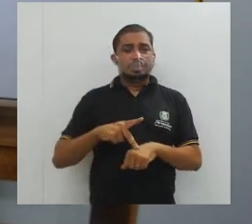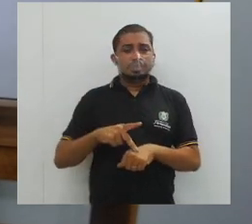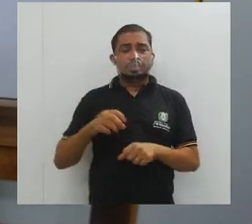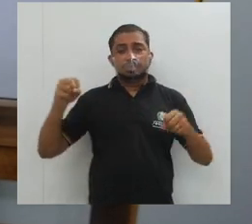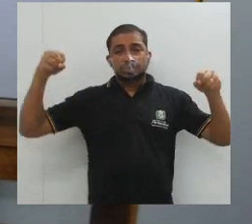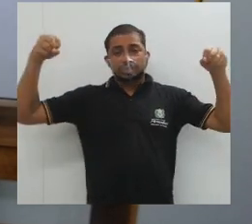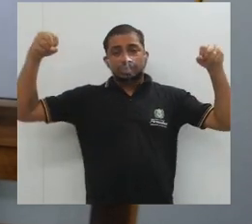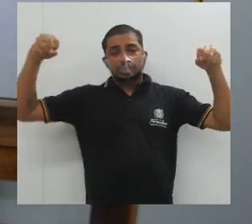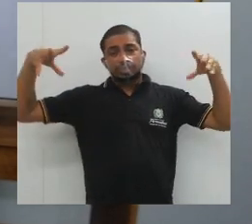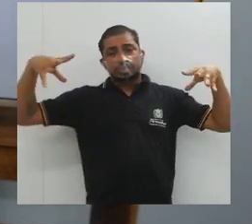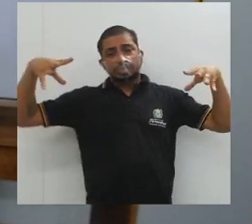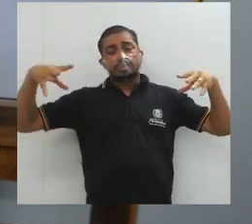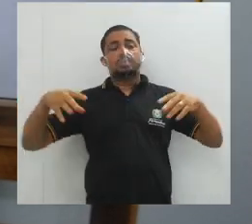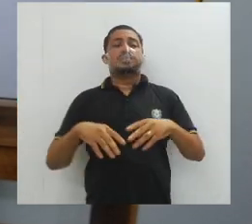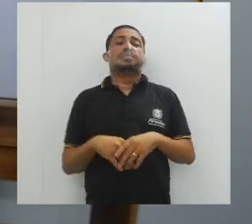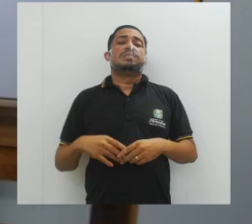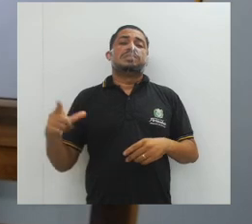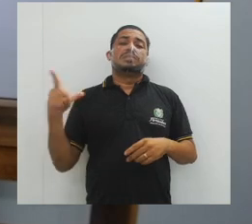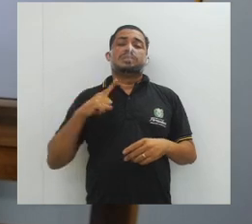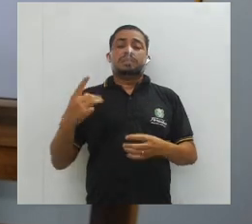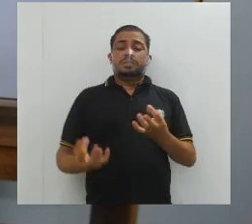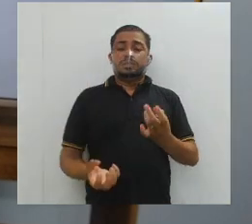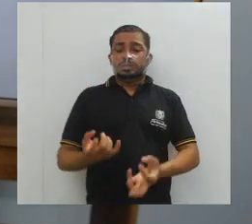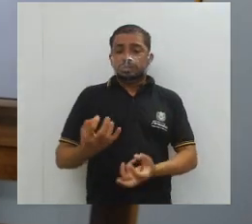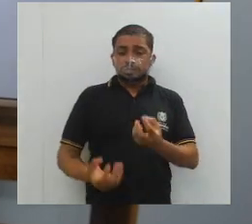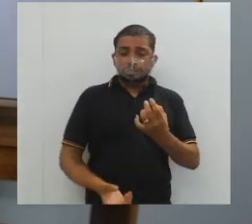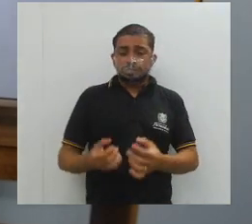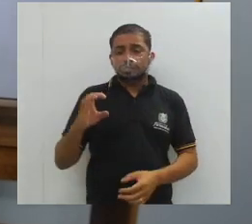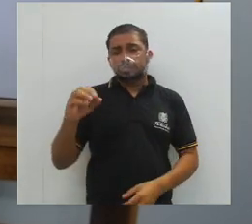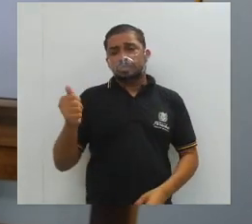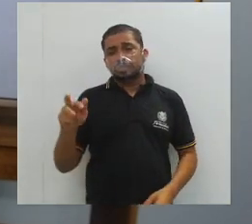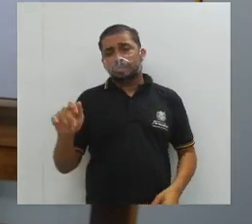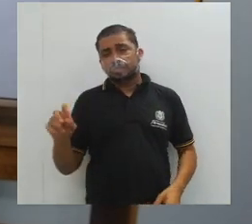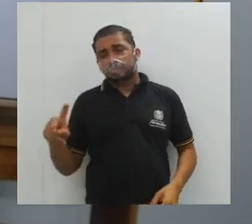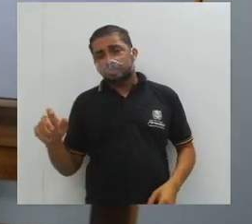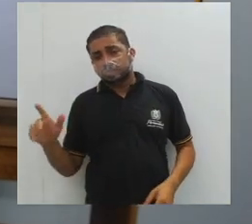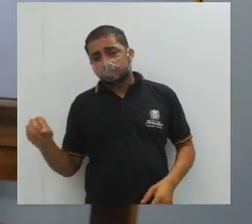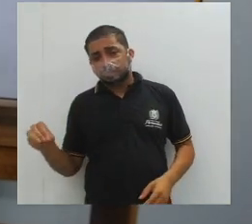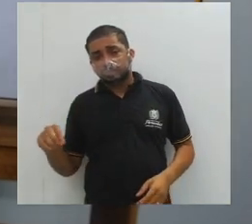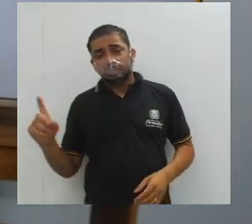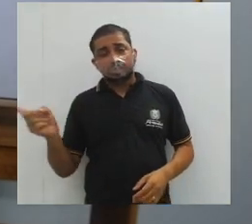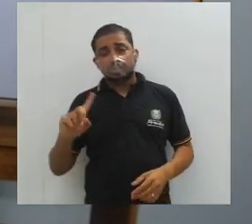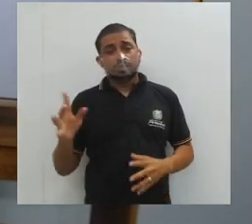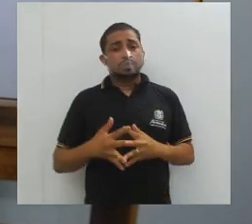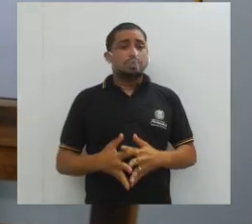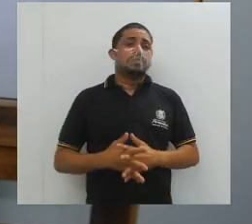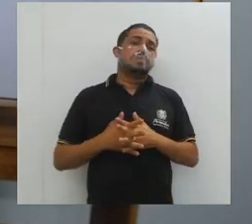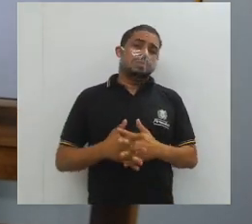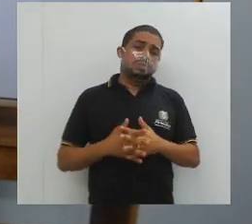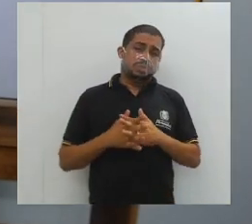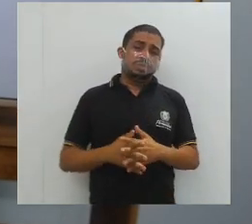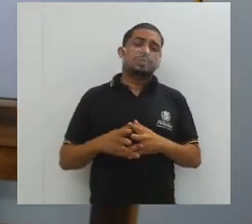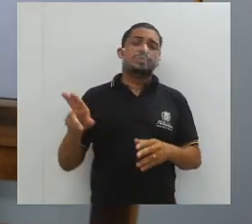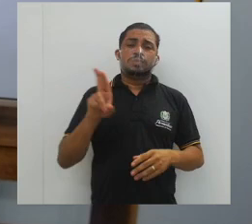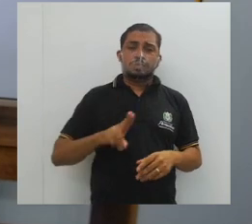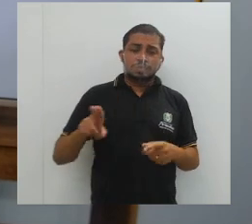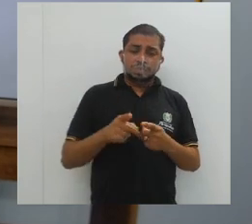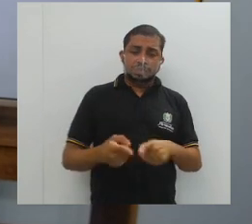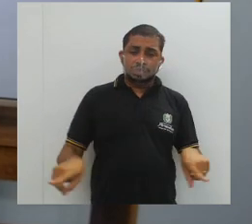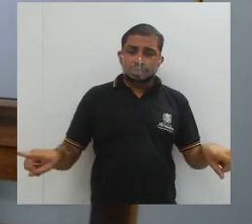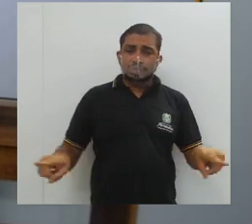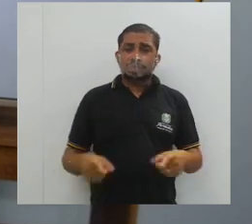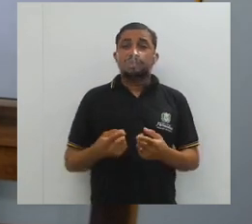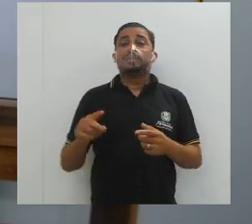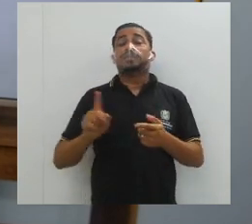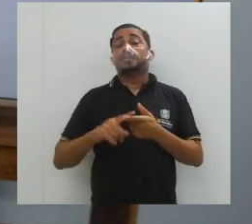as luzes, né? Queima-se o carvão, existe o carvão vegetal, tá? Para a gente não confundir, que é aquele que a gente usa no churrasco, e